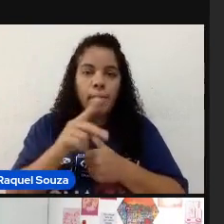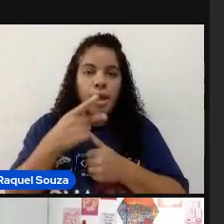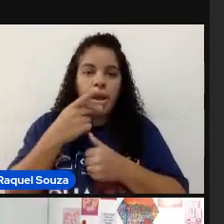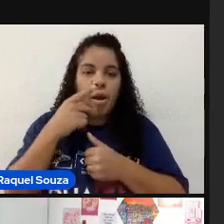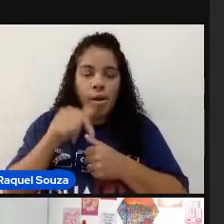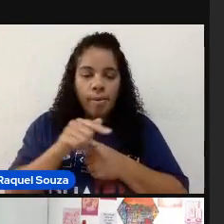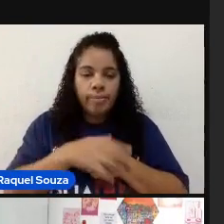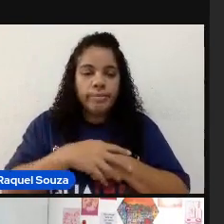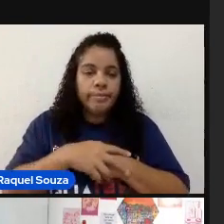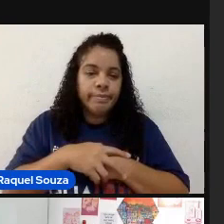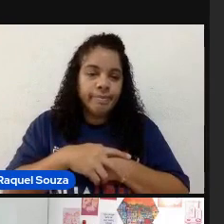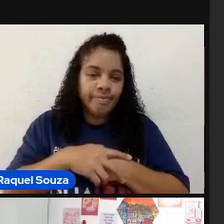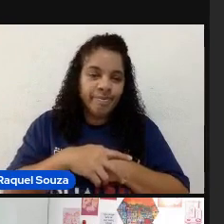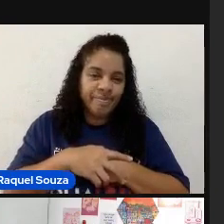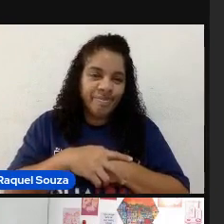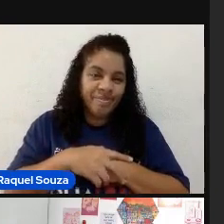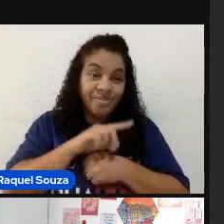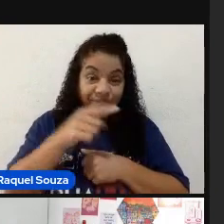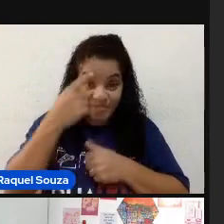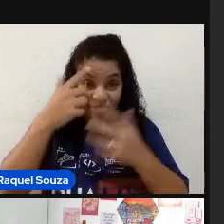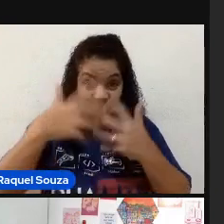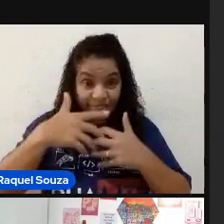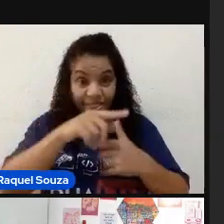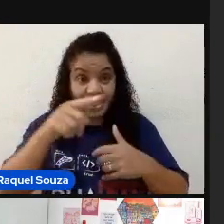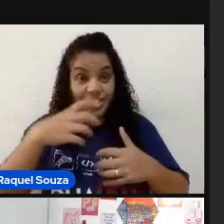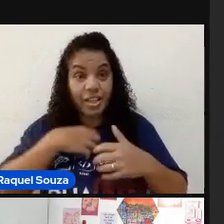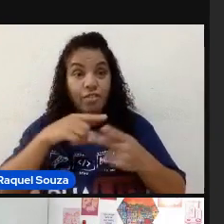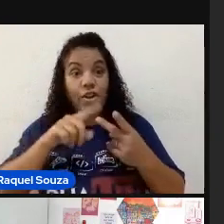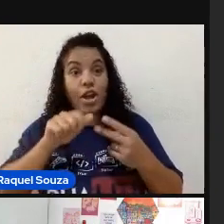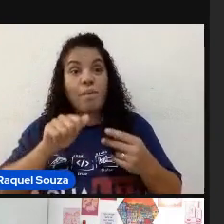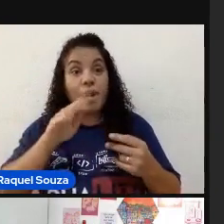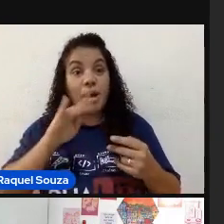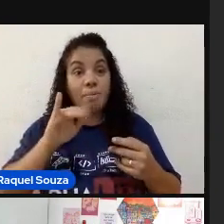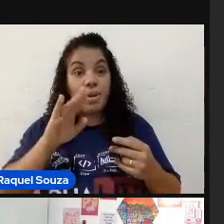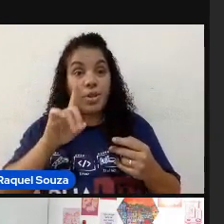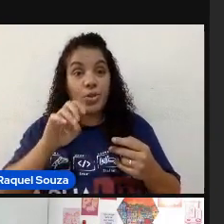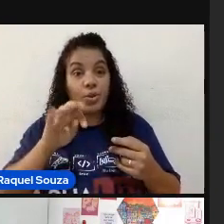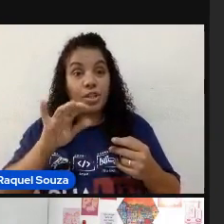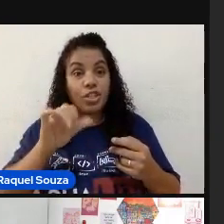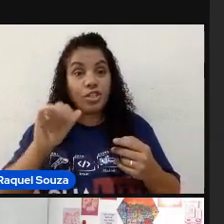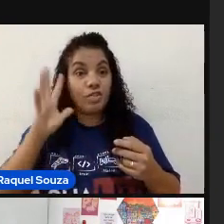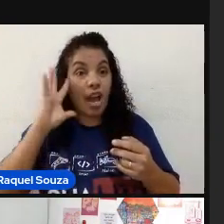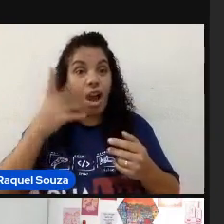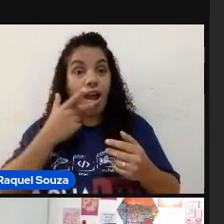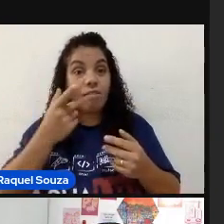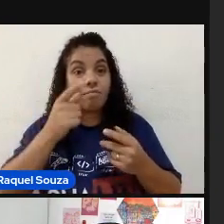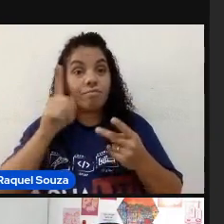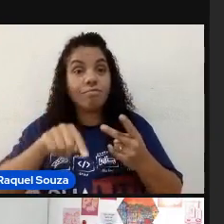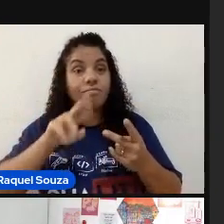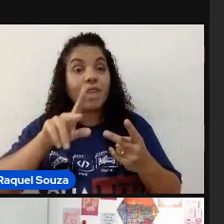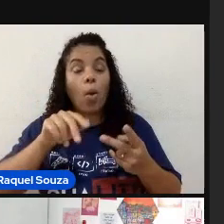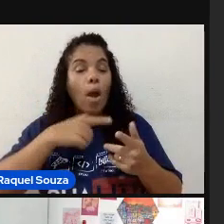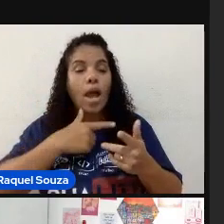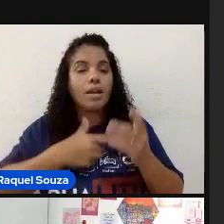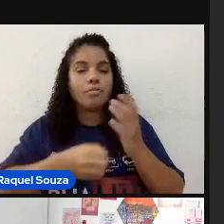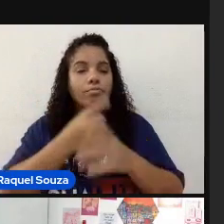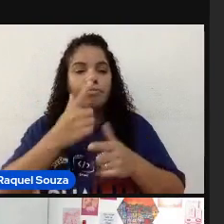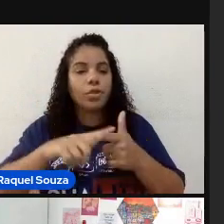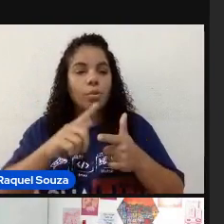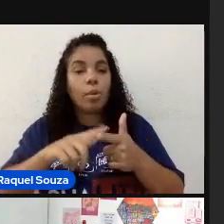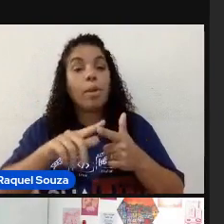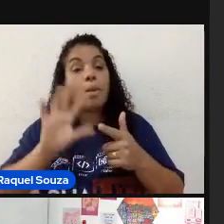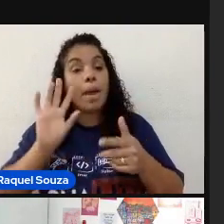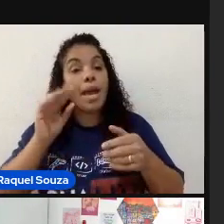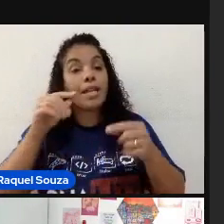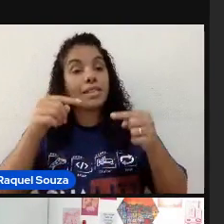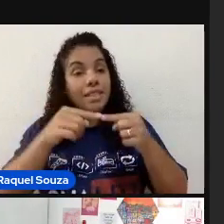Então, assim, ao pensar de maneira abdutiva, a nossa solução ela não é derivada do problema, ela se encaixa nele.